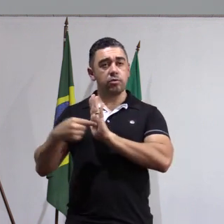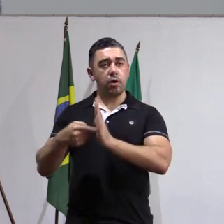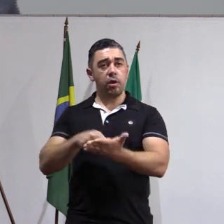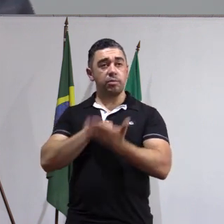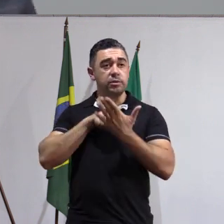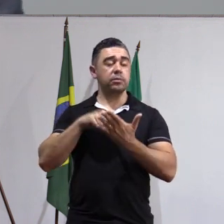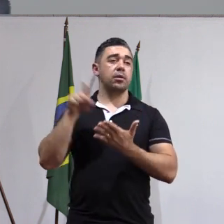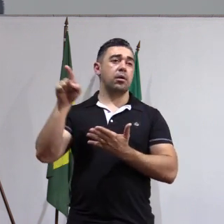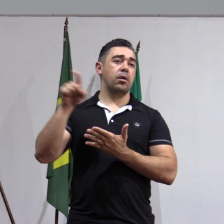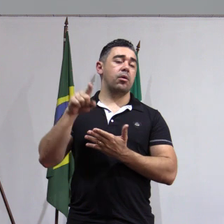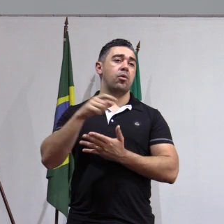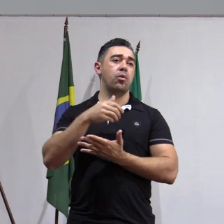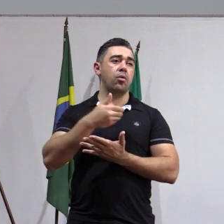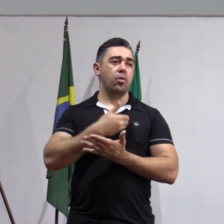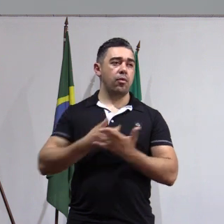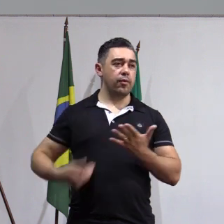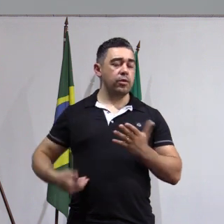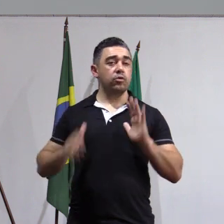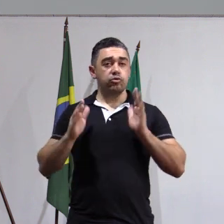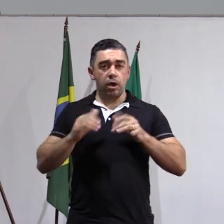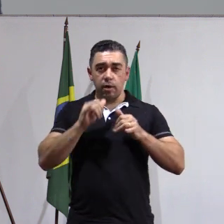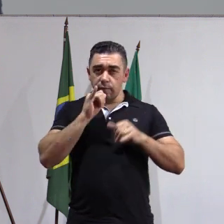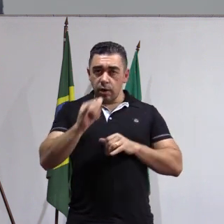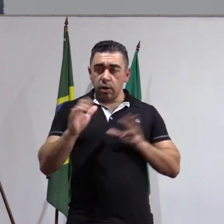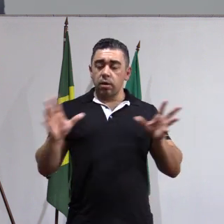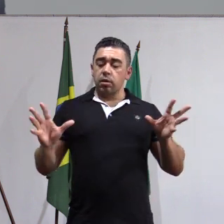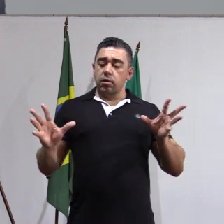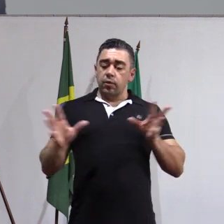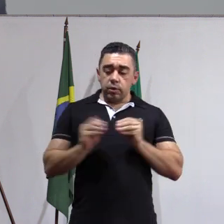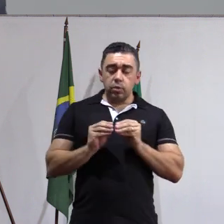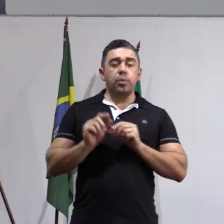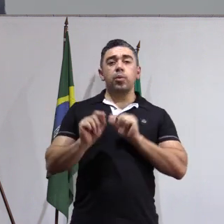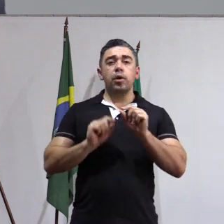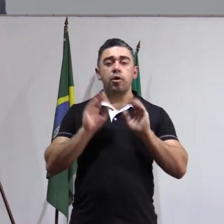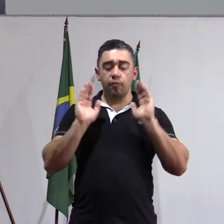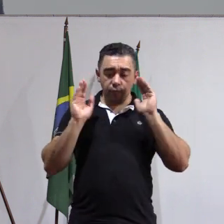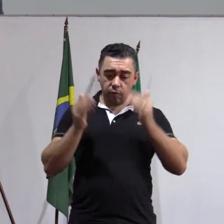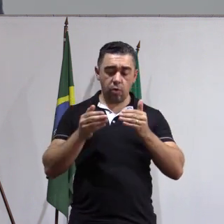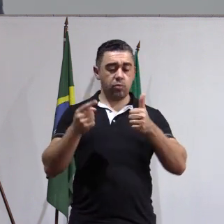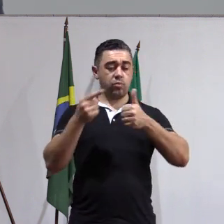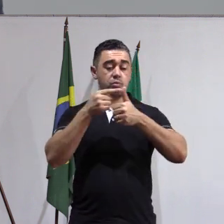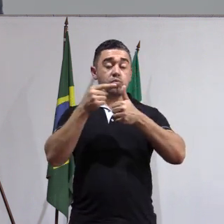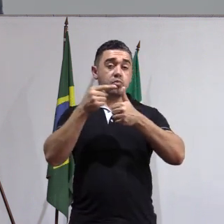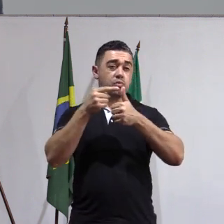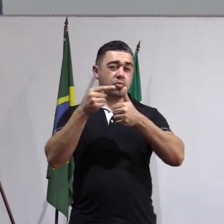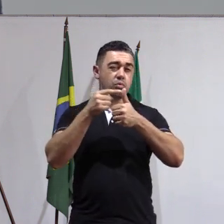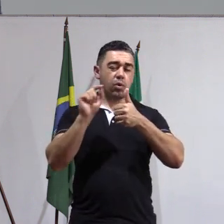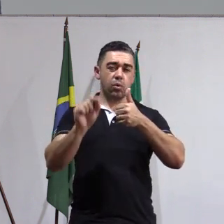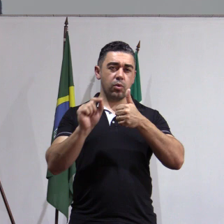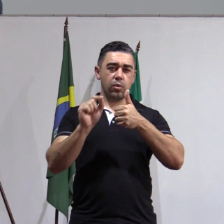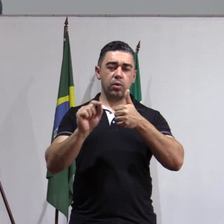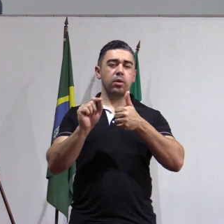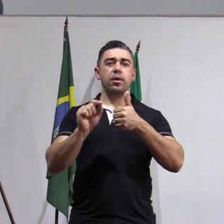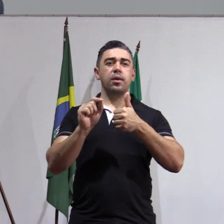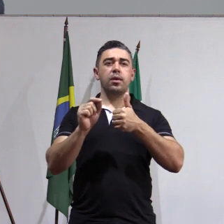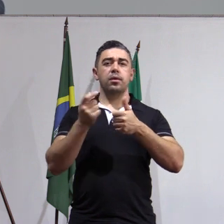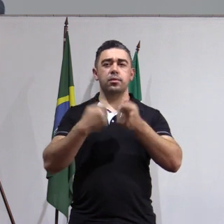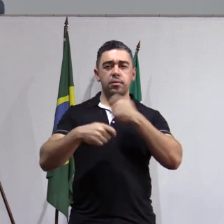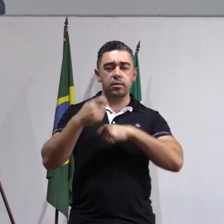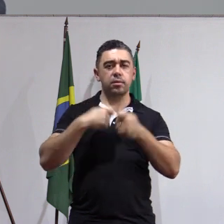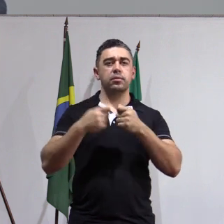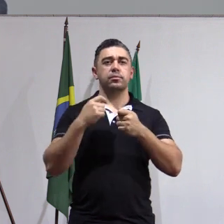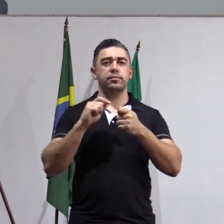Como já fui precedido por outros colegas, vou apenas resumir o foco do Futuros. 1. Gestão, governança e empreendedorismo.